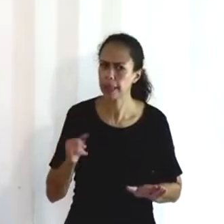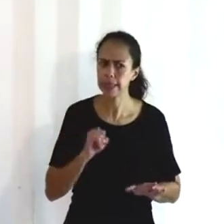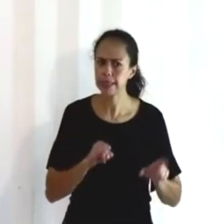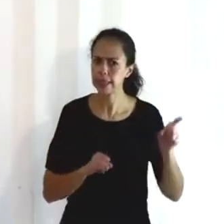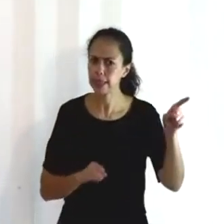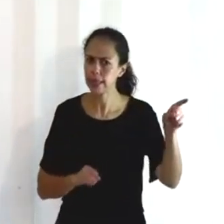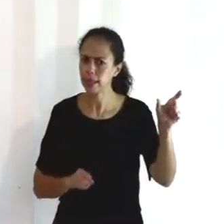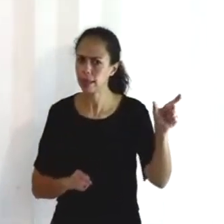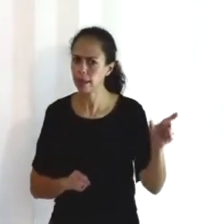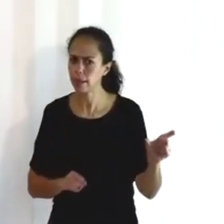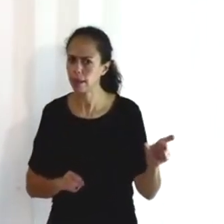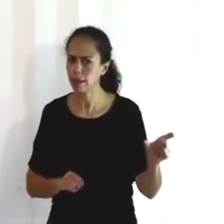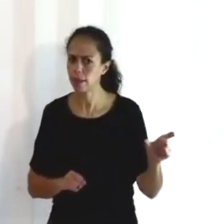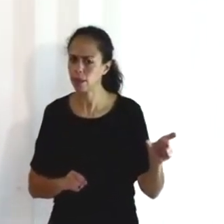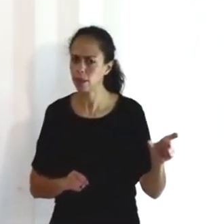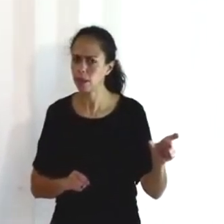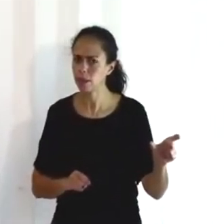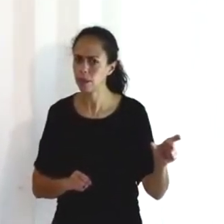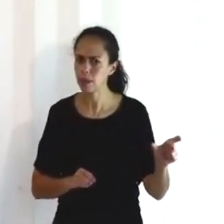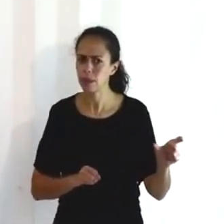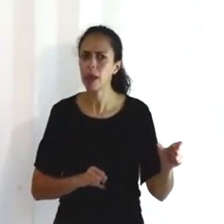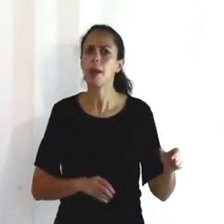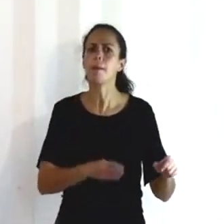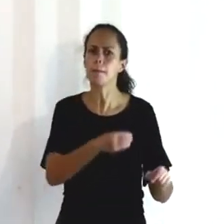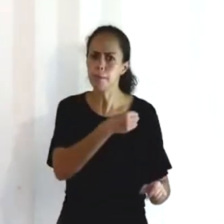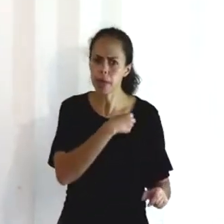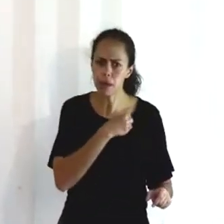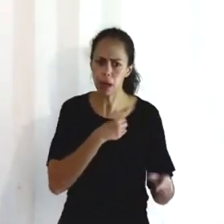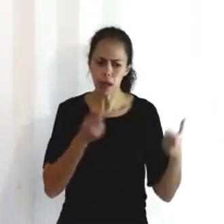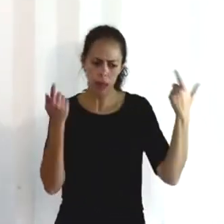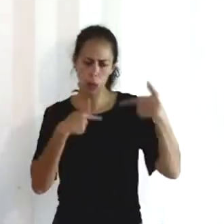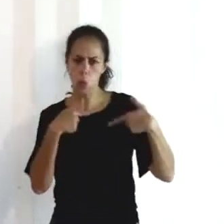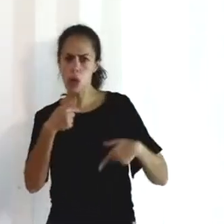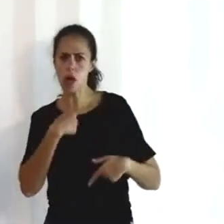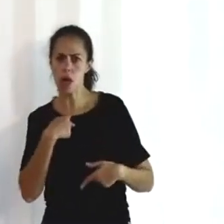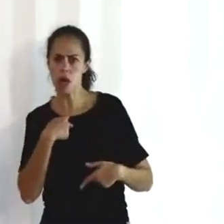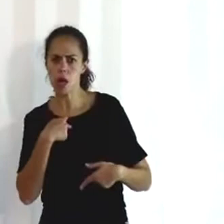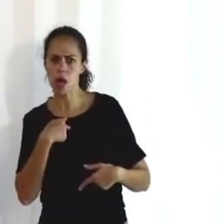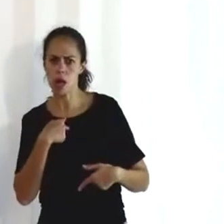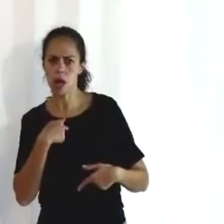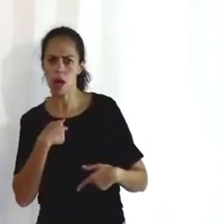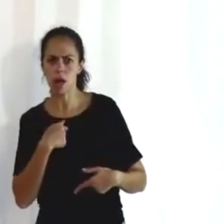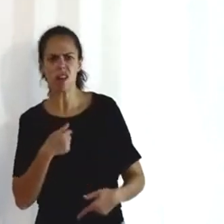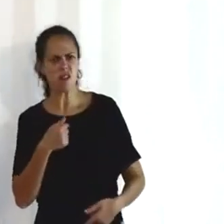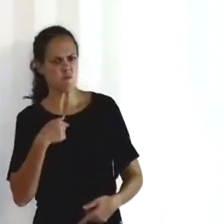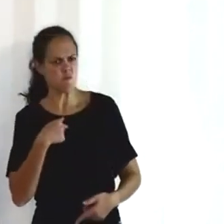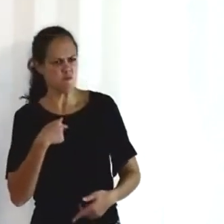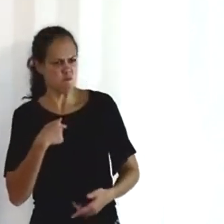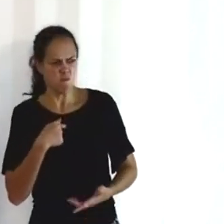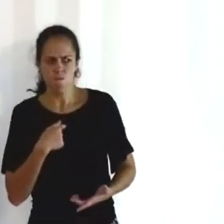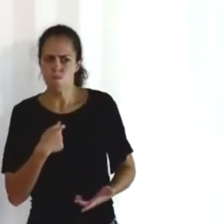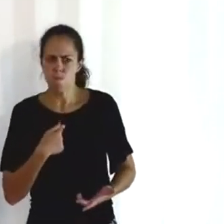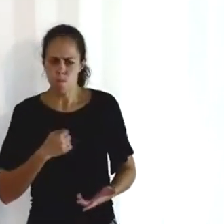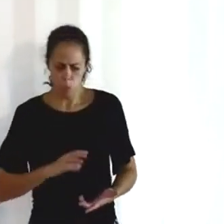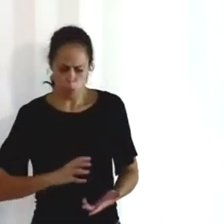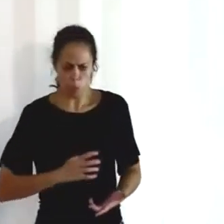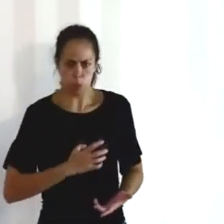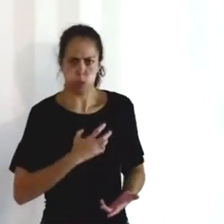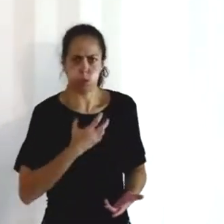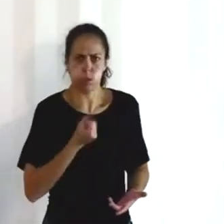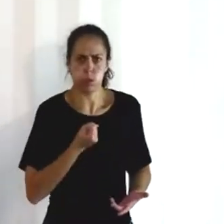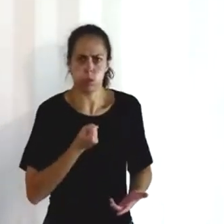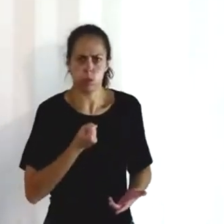pessoa, uma vontade de ensinar essa pessoa a fazer o que é certo. Essa é uma verdade